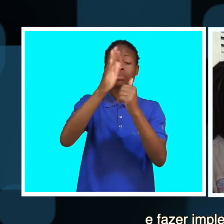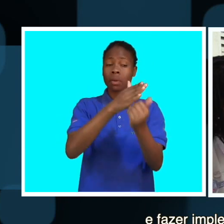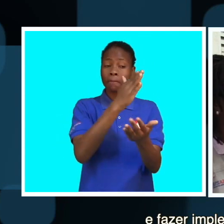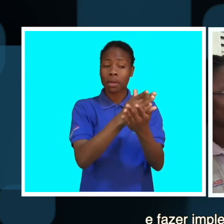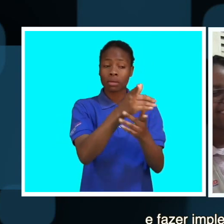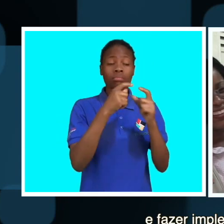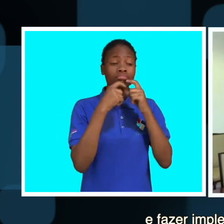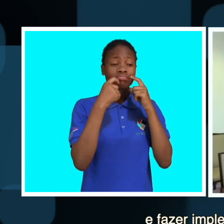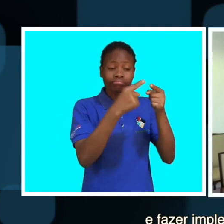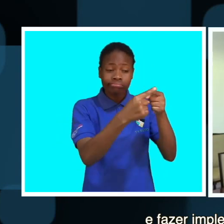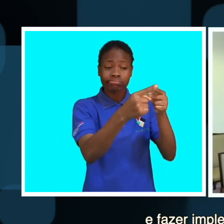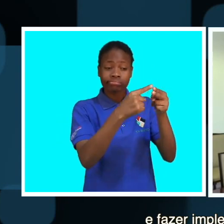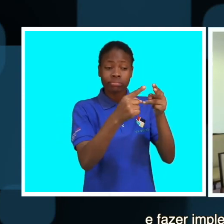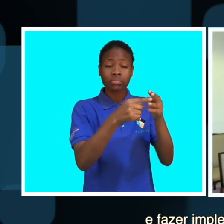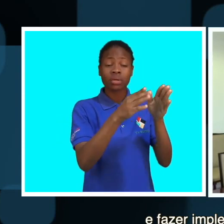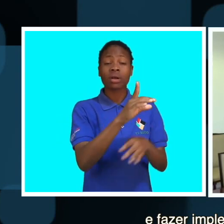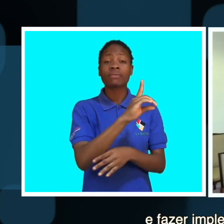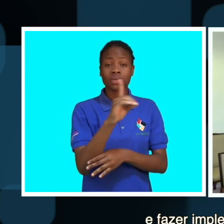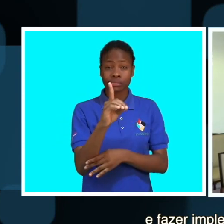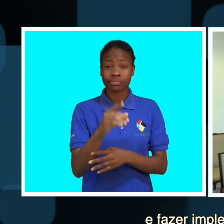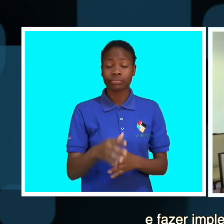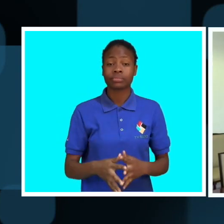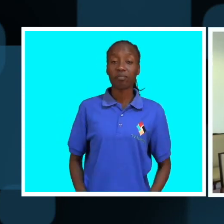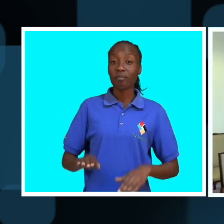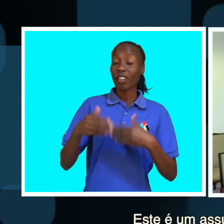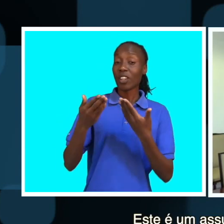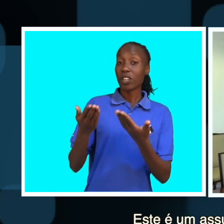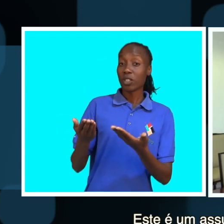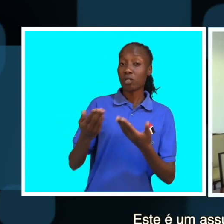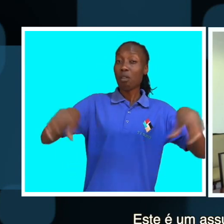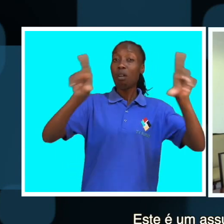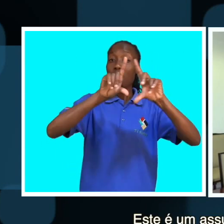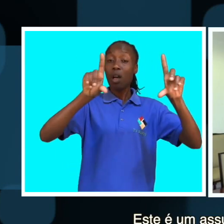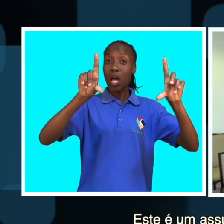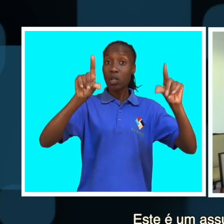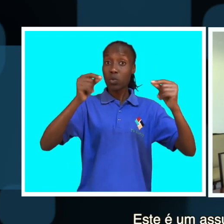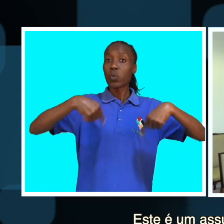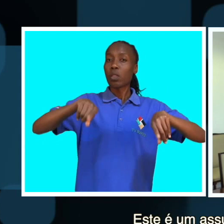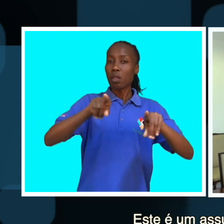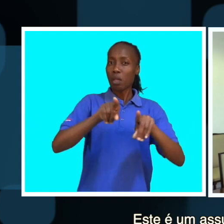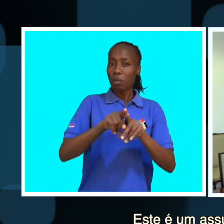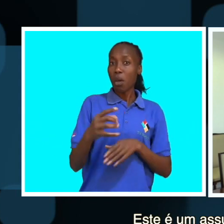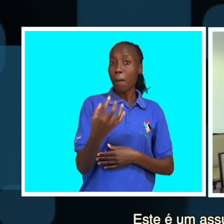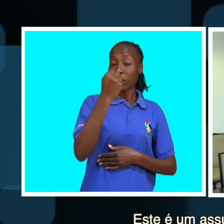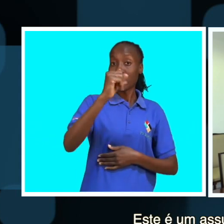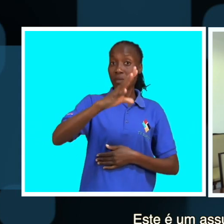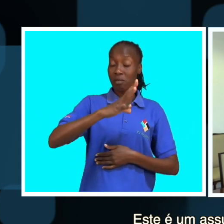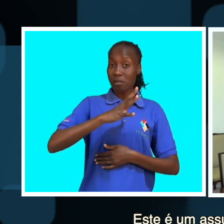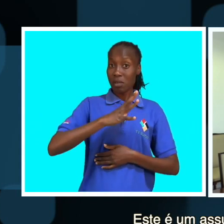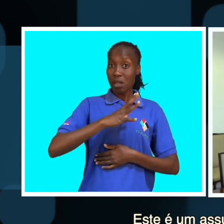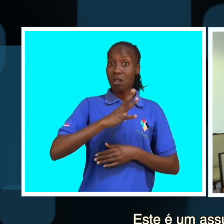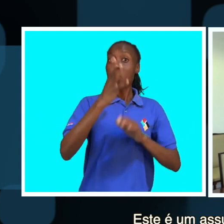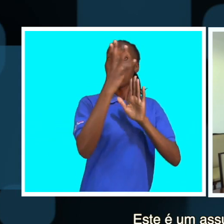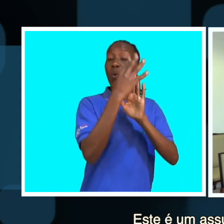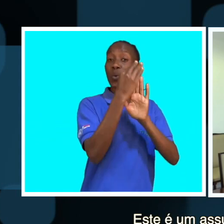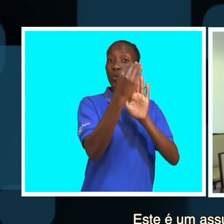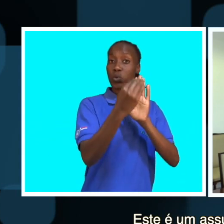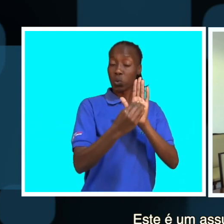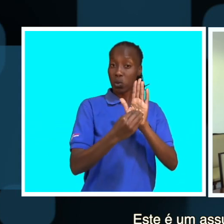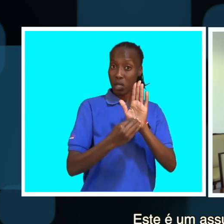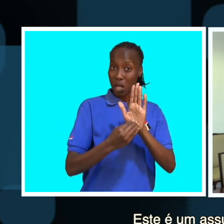implementar as recomendações saídas desta conferência. Isso é um assunto também que só poderemos